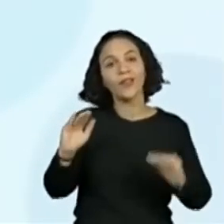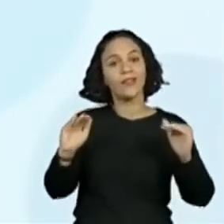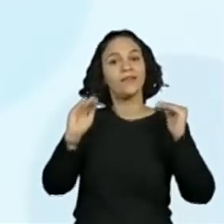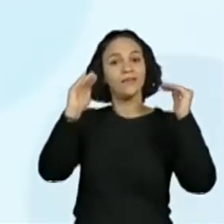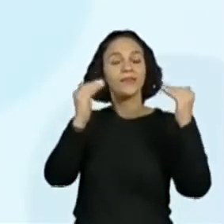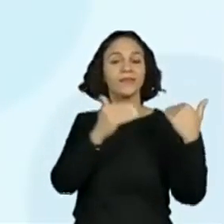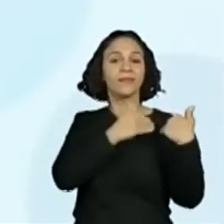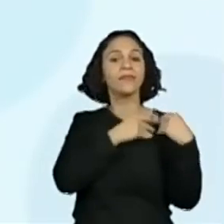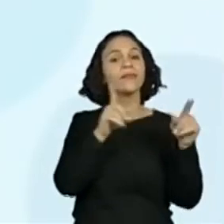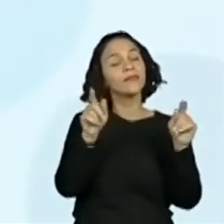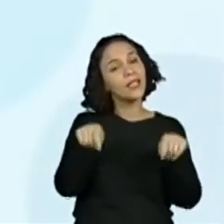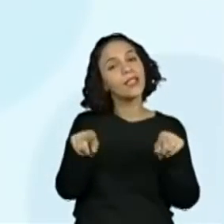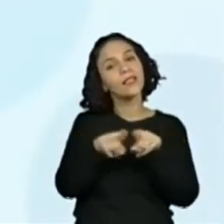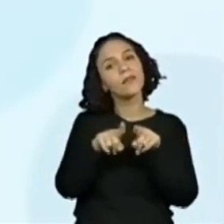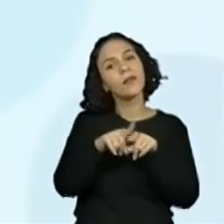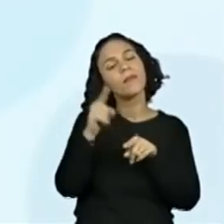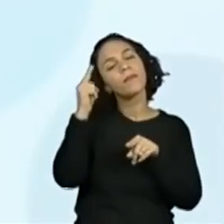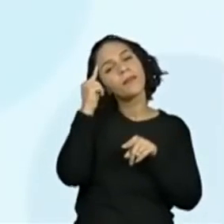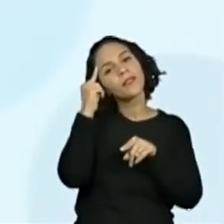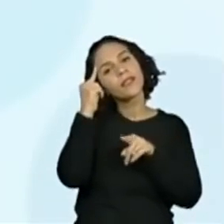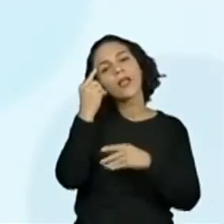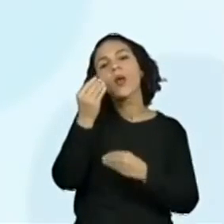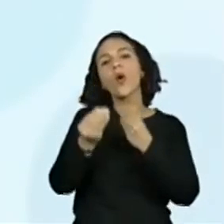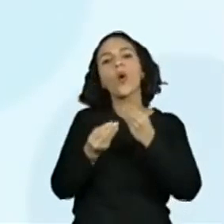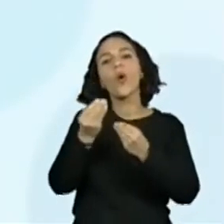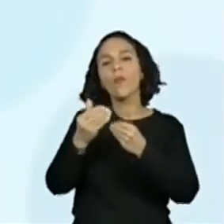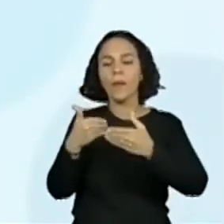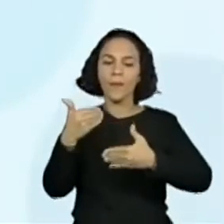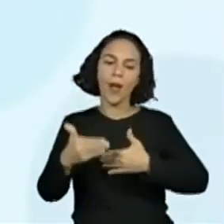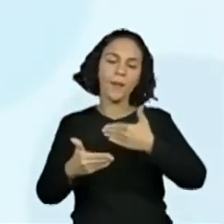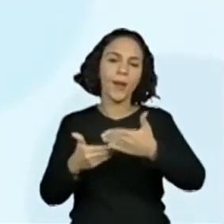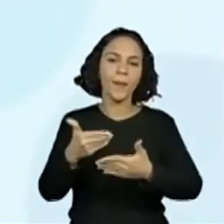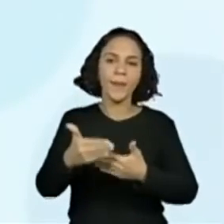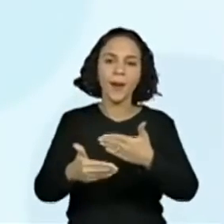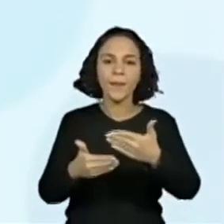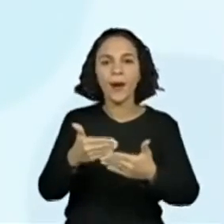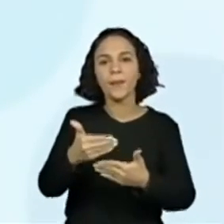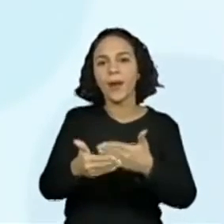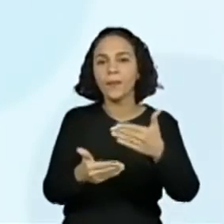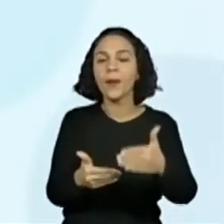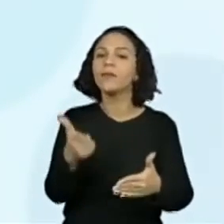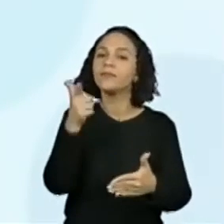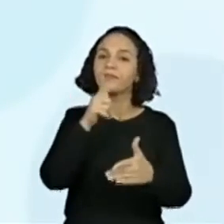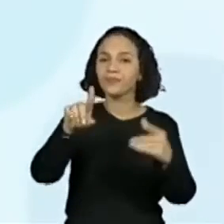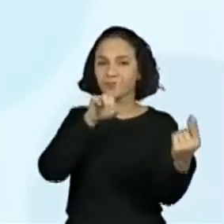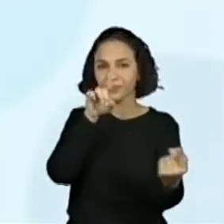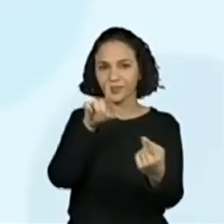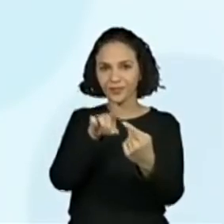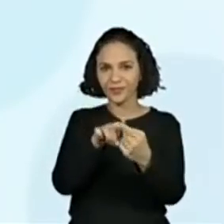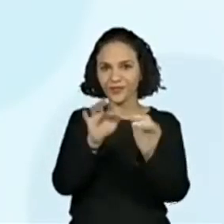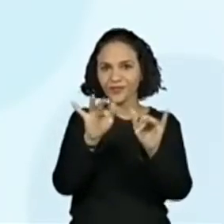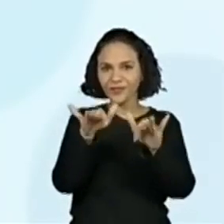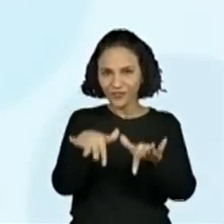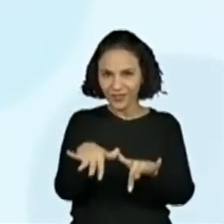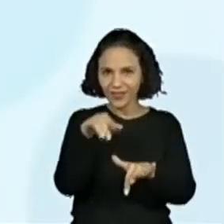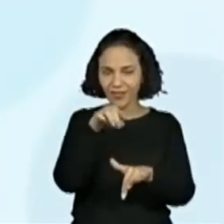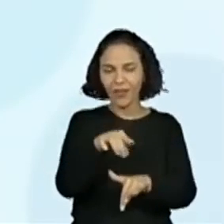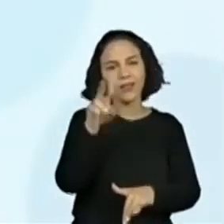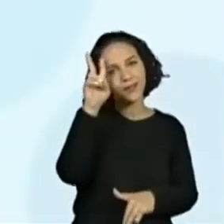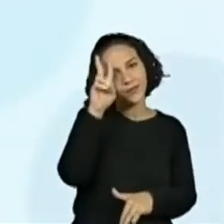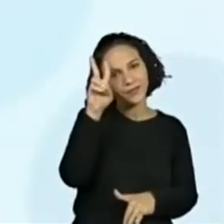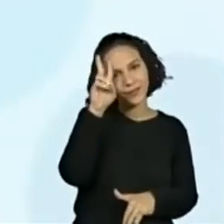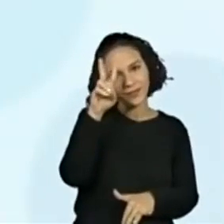a oportunidade de observar o movimento do que a gente está pensando aqui para garantir uma produção de um final de